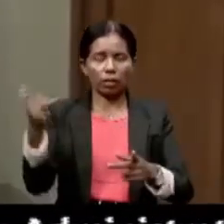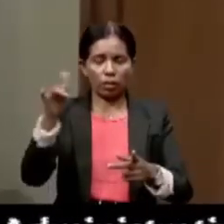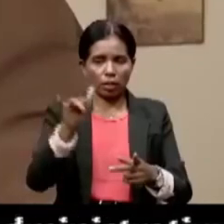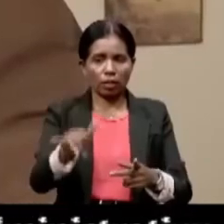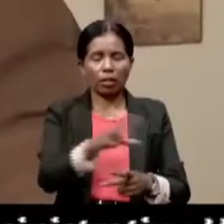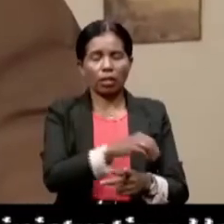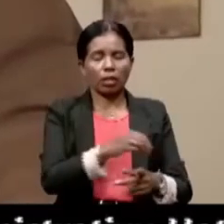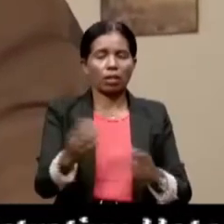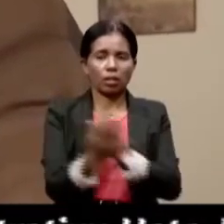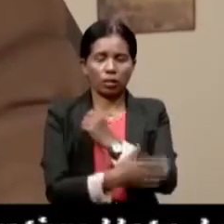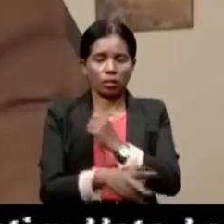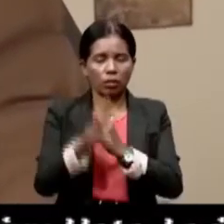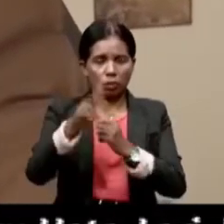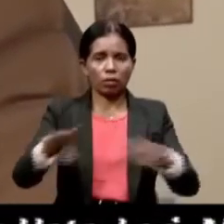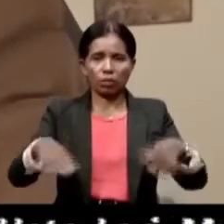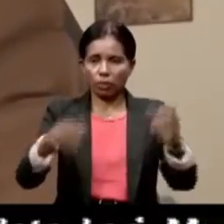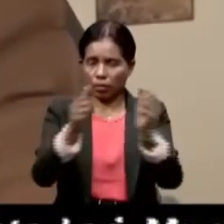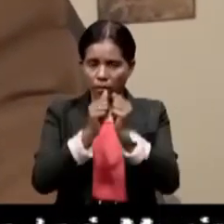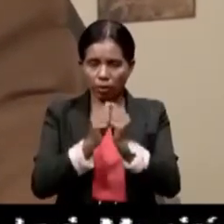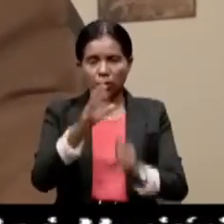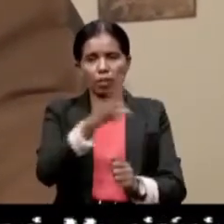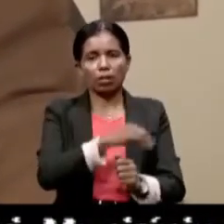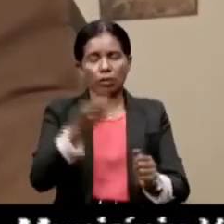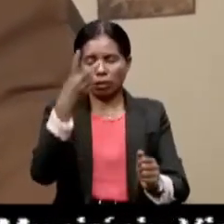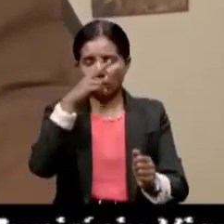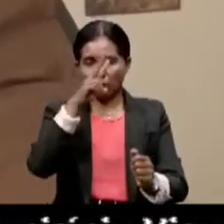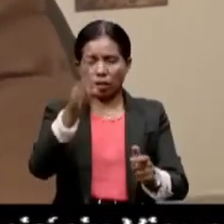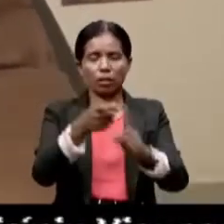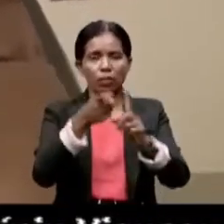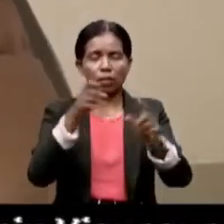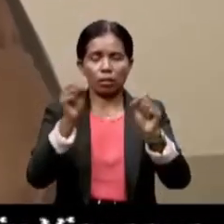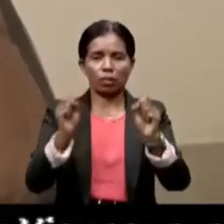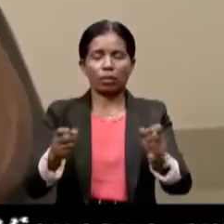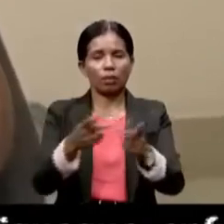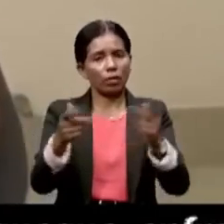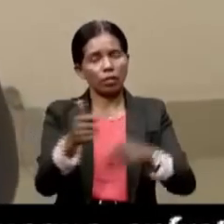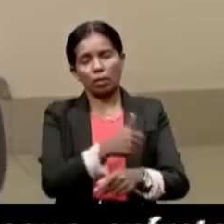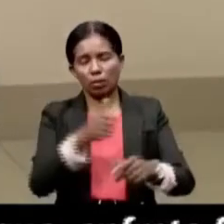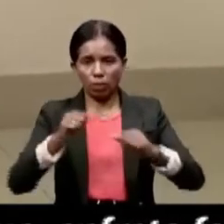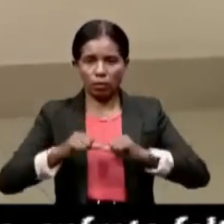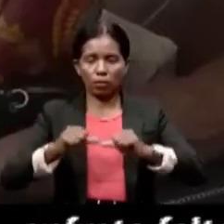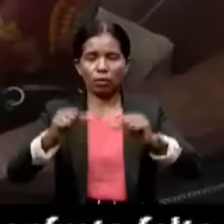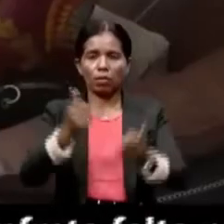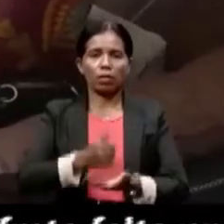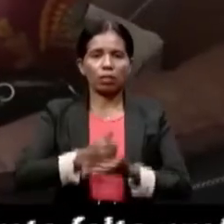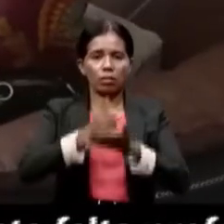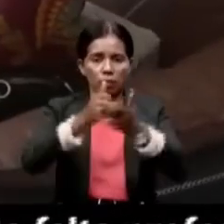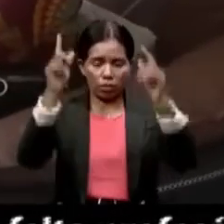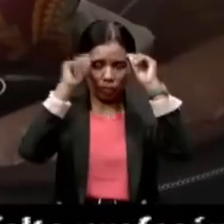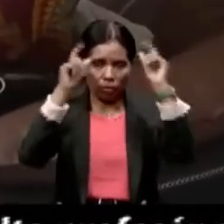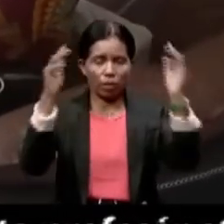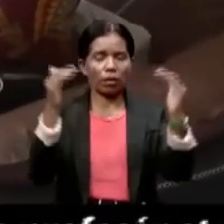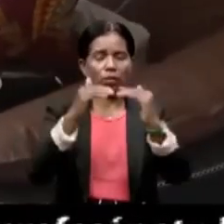né? Rai Rua, halo ona cooperação, no moço, o de haré possibilidade e a área selo, o de continua apoio Timor-Leste. A fim de